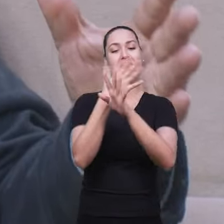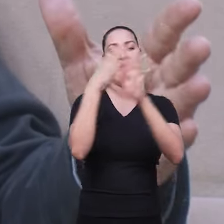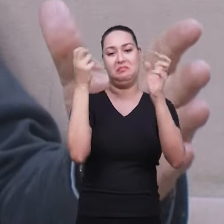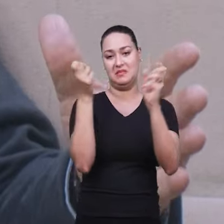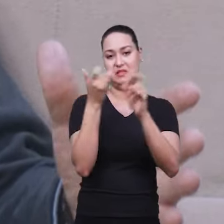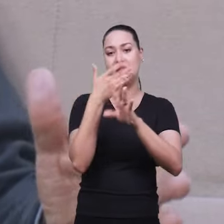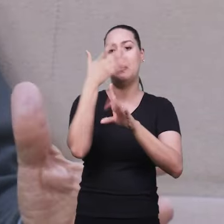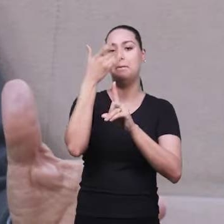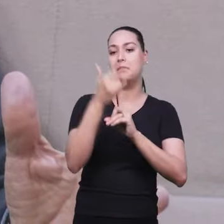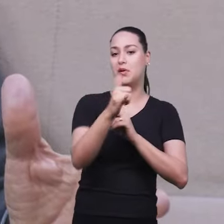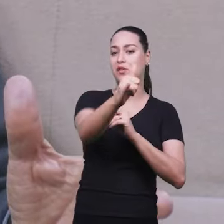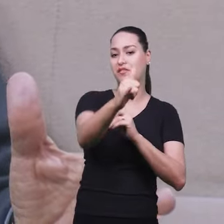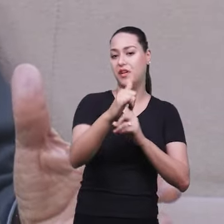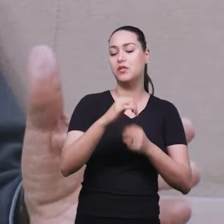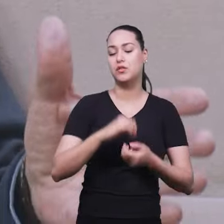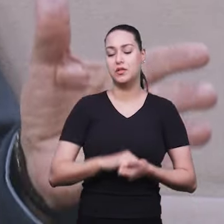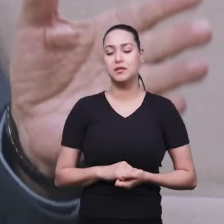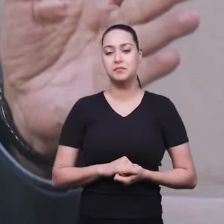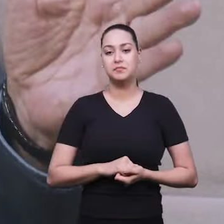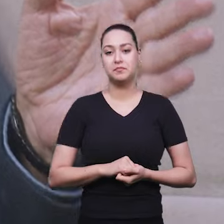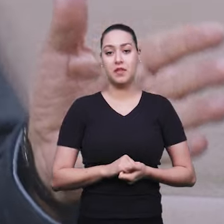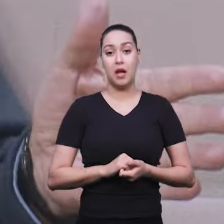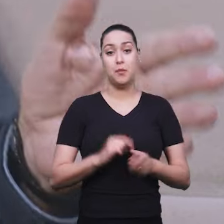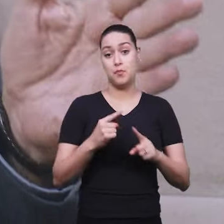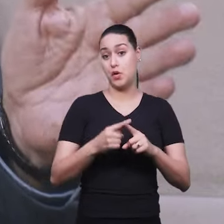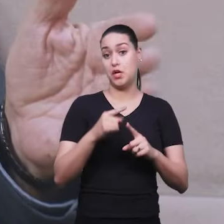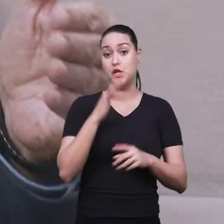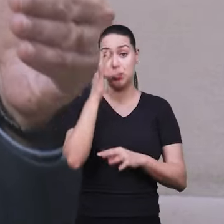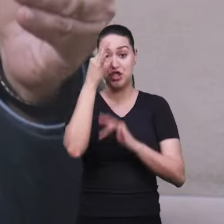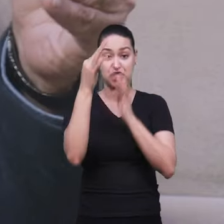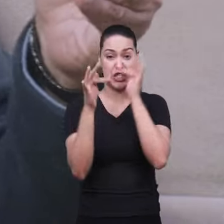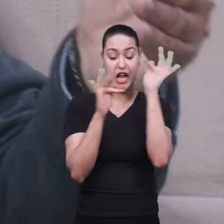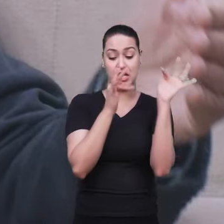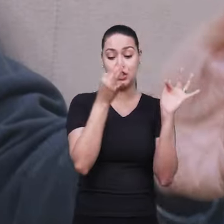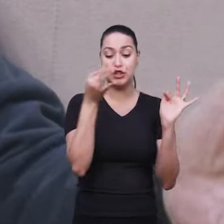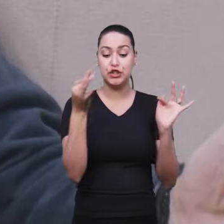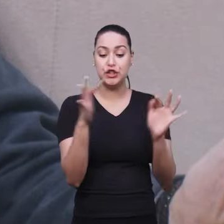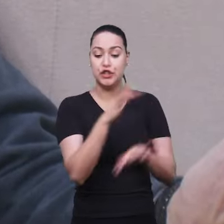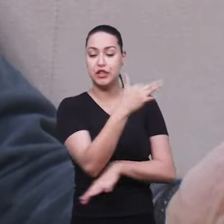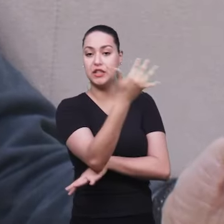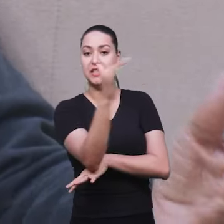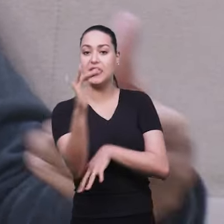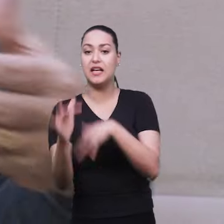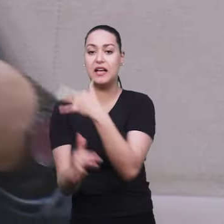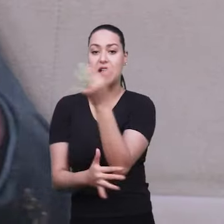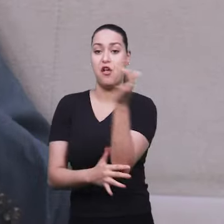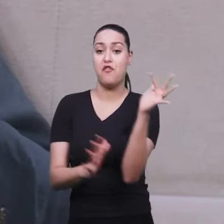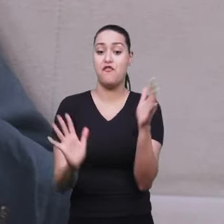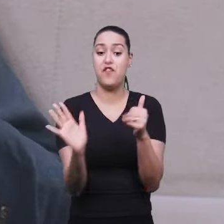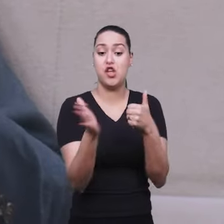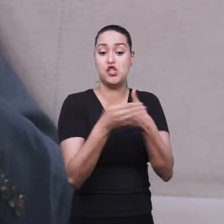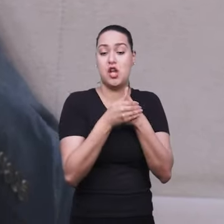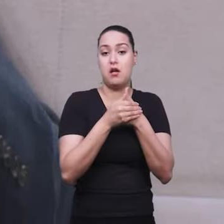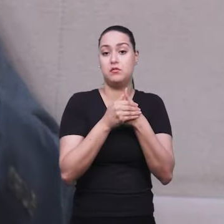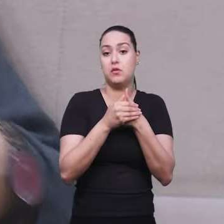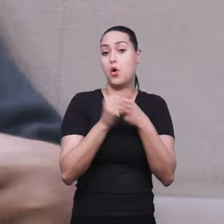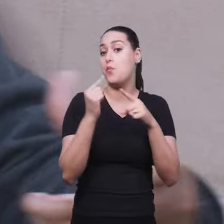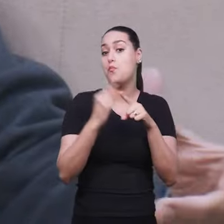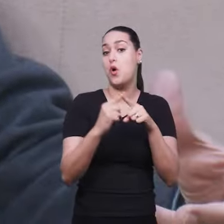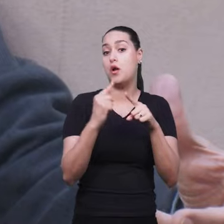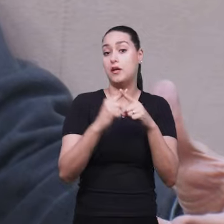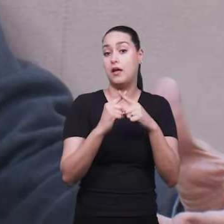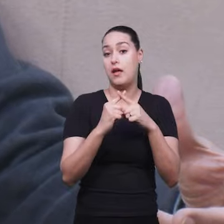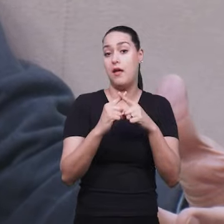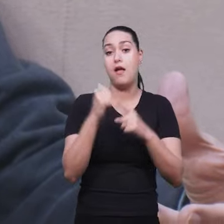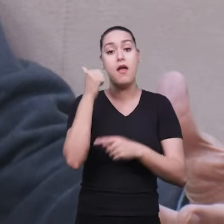gloriosamente, podemos dizer assim, proféticas. Jardim fechado és tu, irmã minha. Porque você tem o meu sangue. O meu sangue